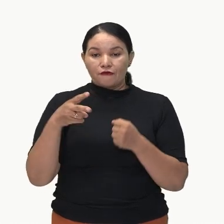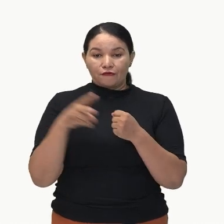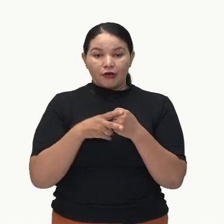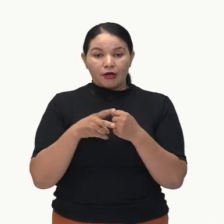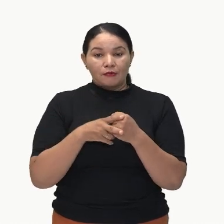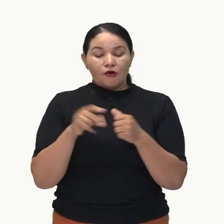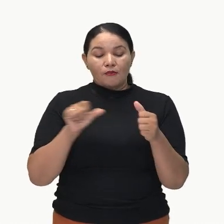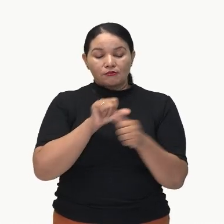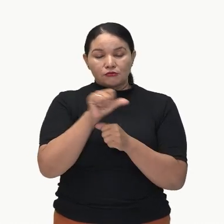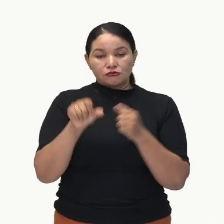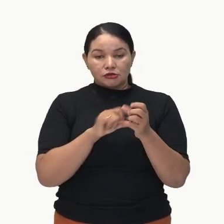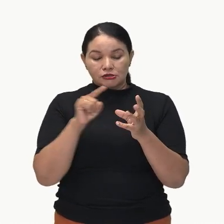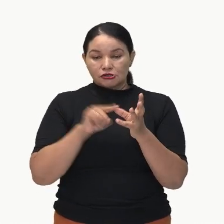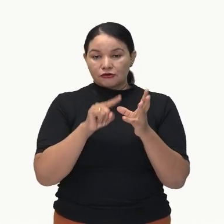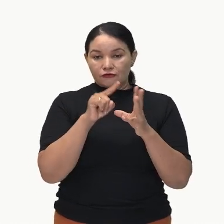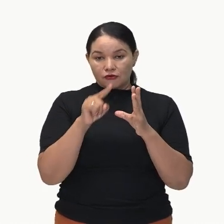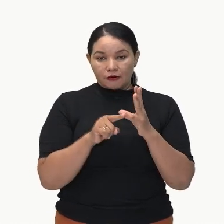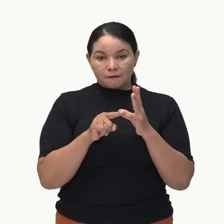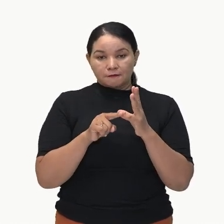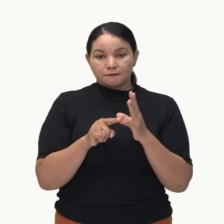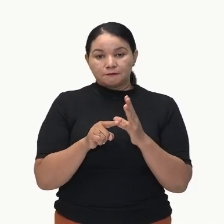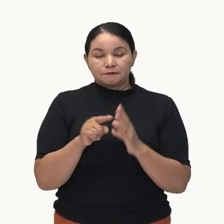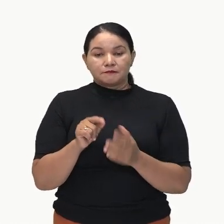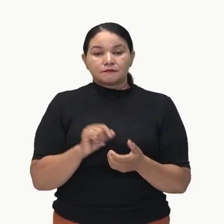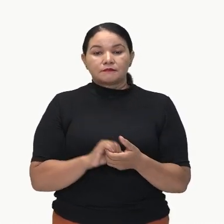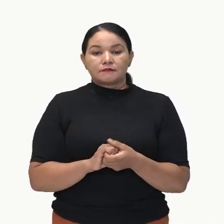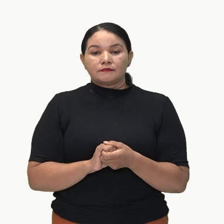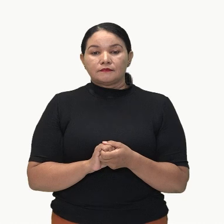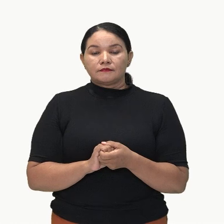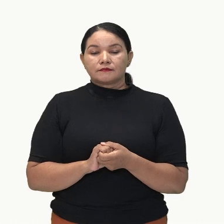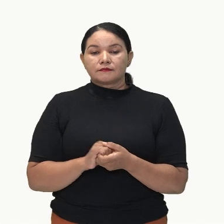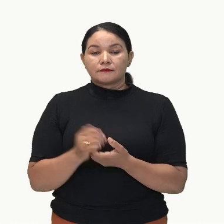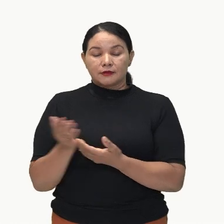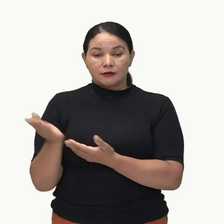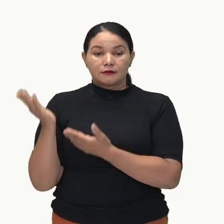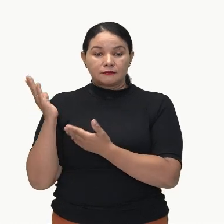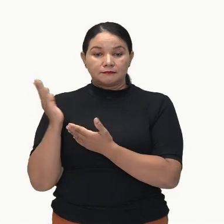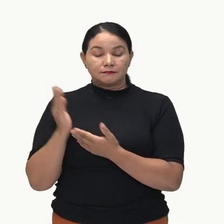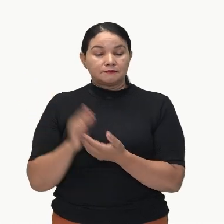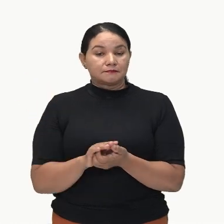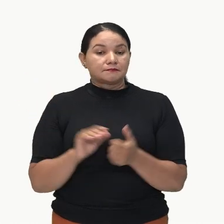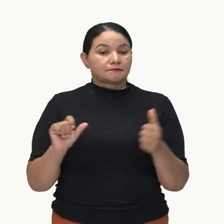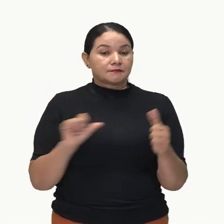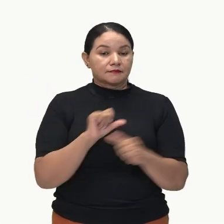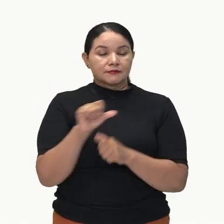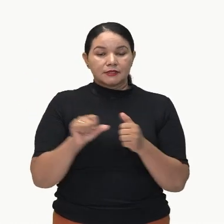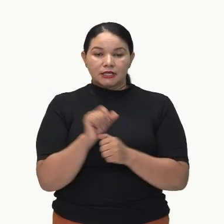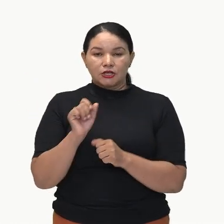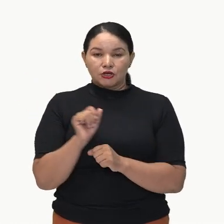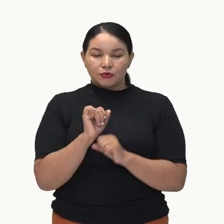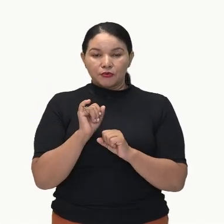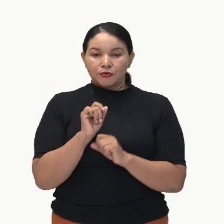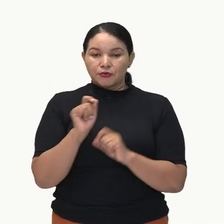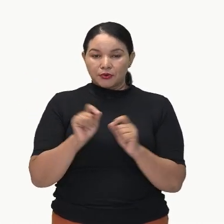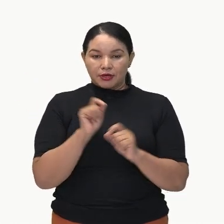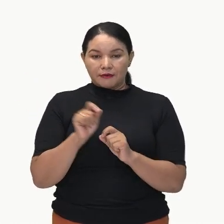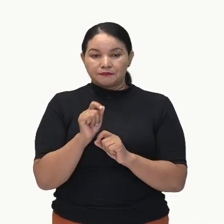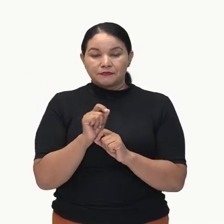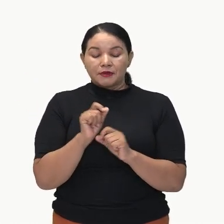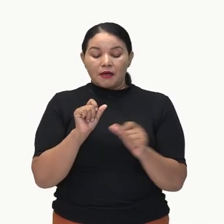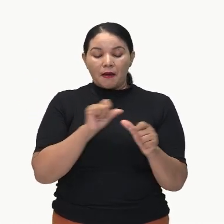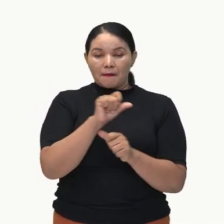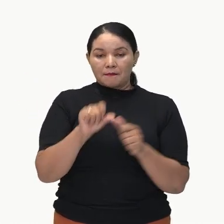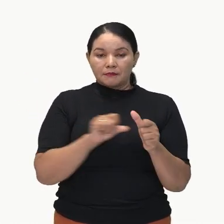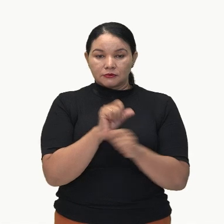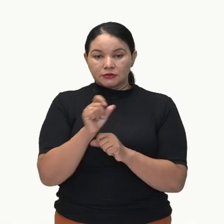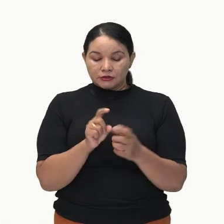câmbio de vocal. Então, câmbio de vocal a gente já vai perceber aí que é uma mudança na vogal. Então, são verbos